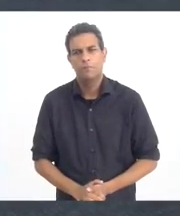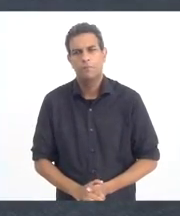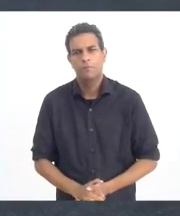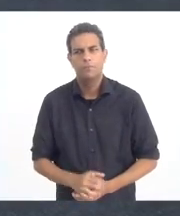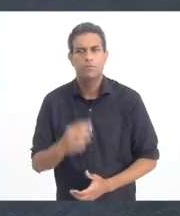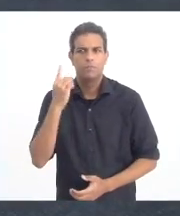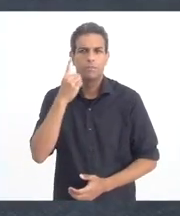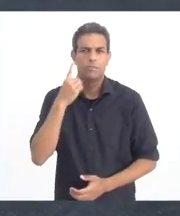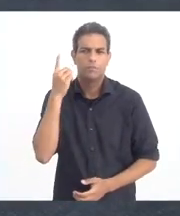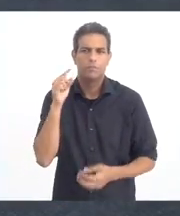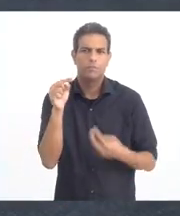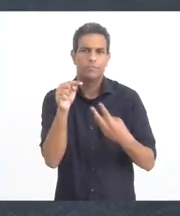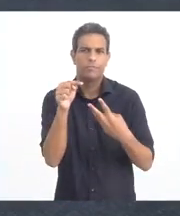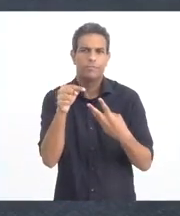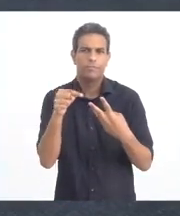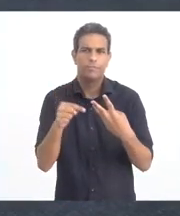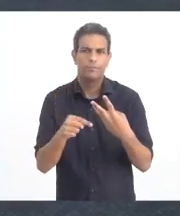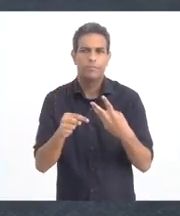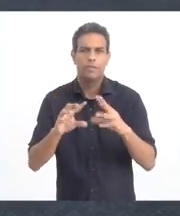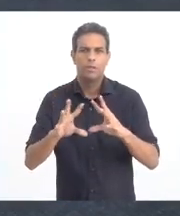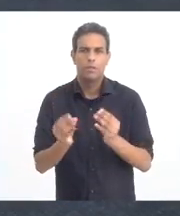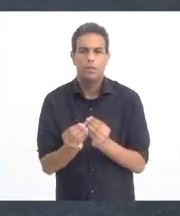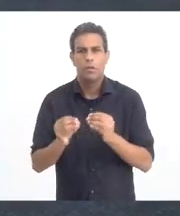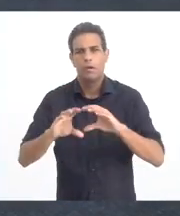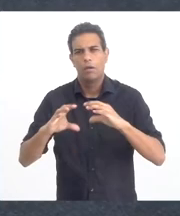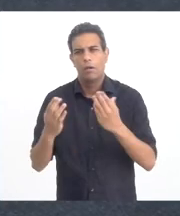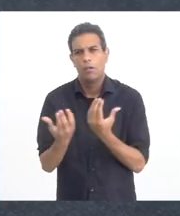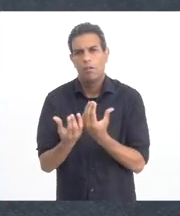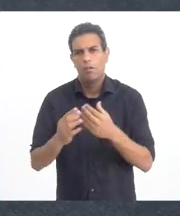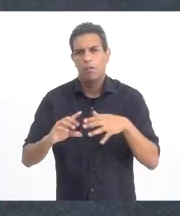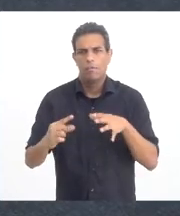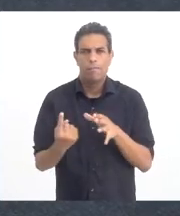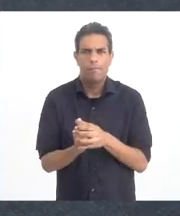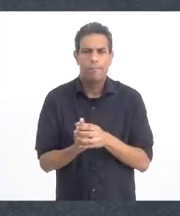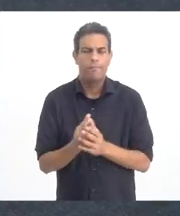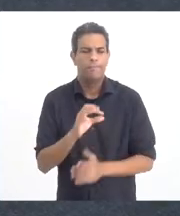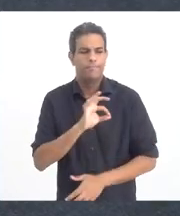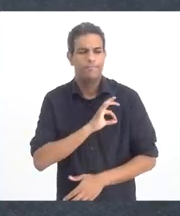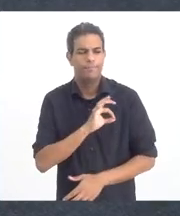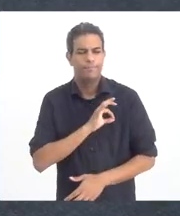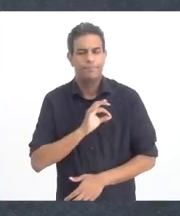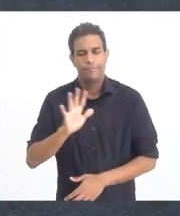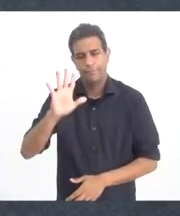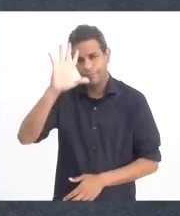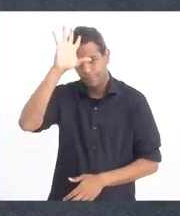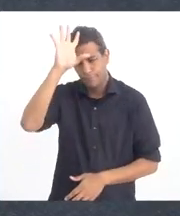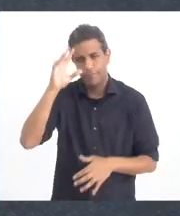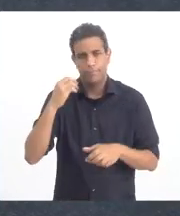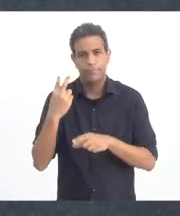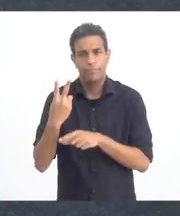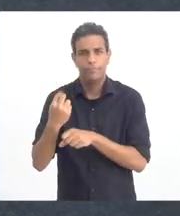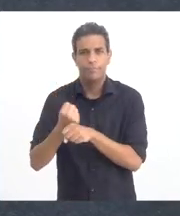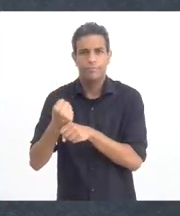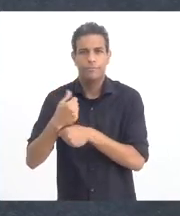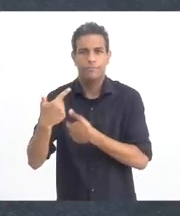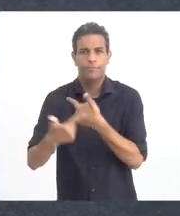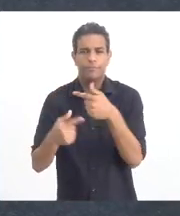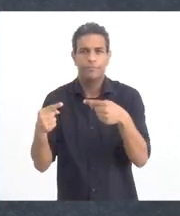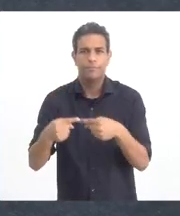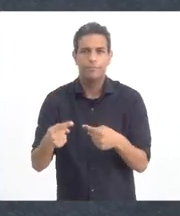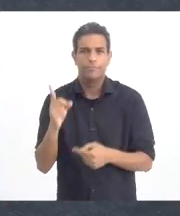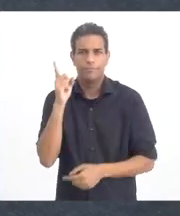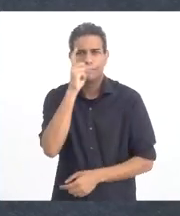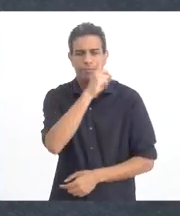Deputado, fala em 3 minutos o que a comissão composta pela Polícia Militar e o Corpo de Bombeiros fez em 2 anos. É muito